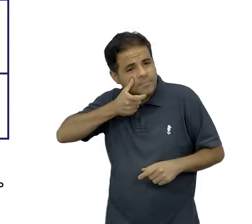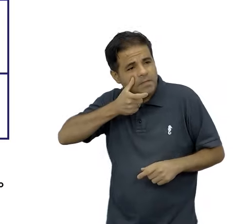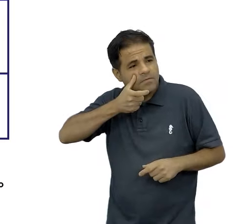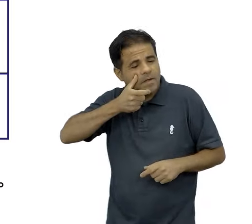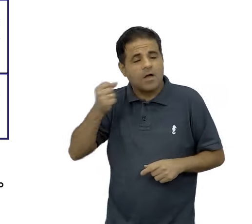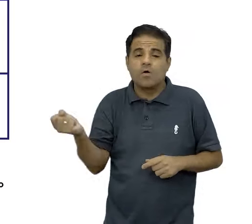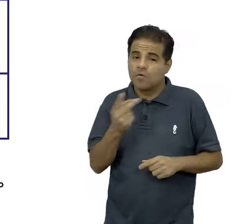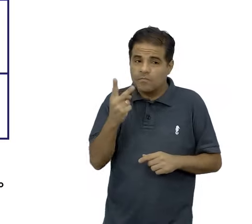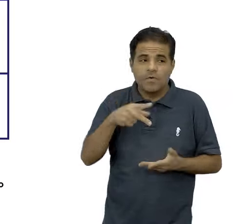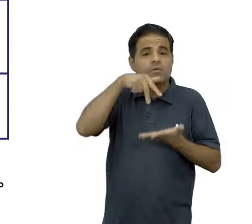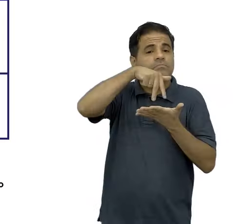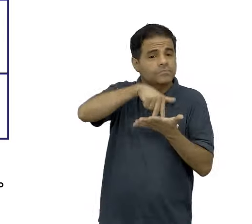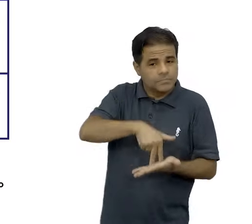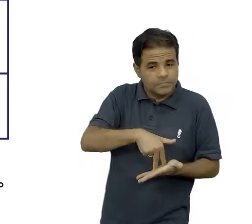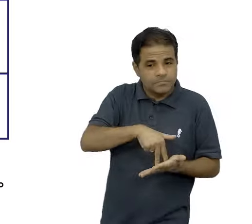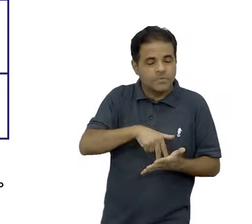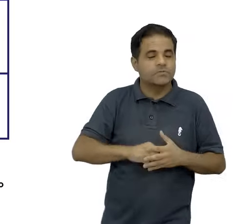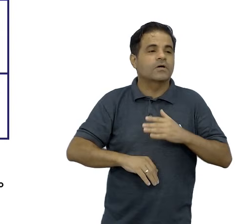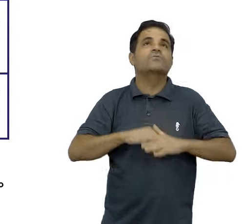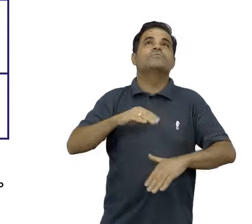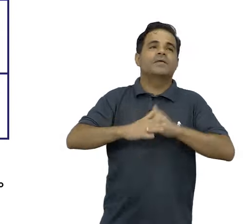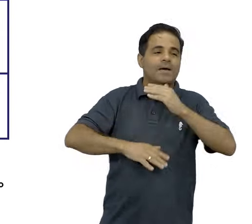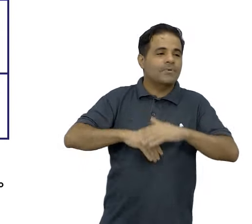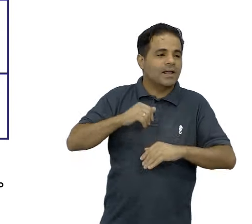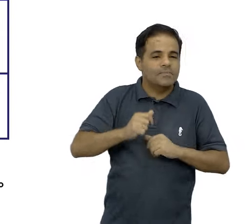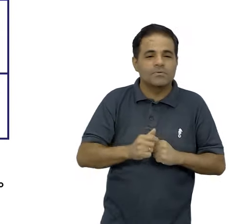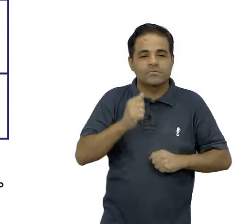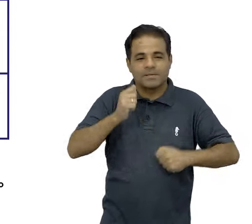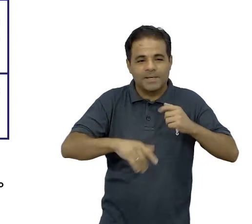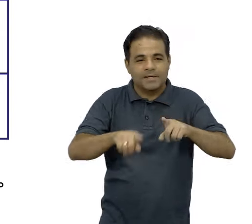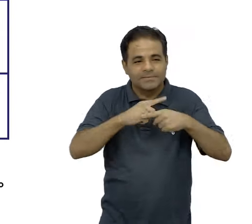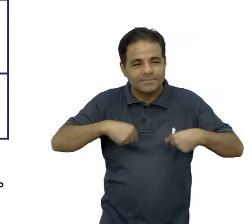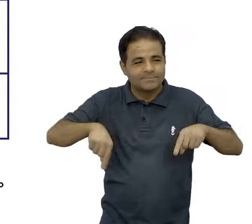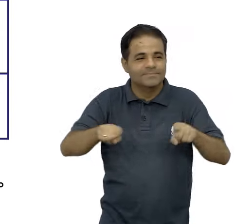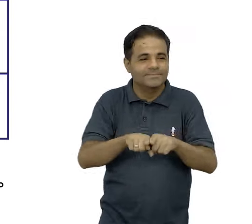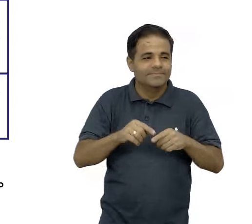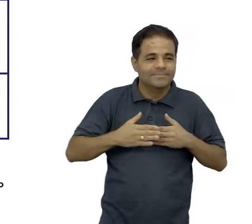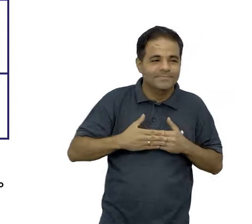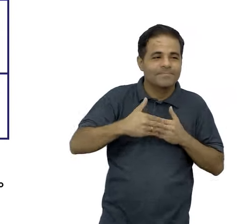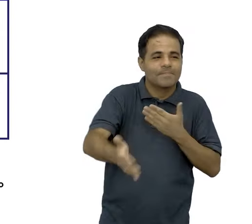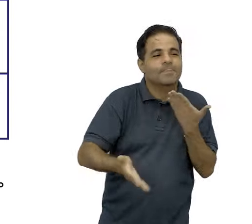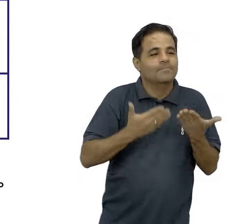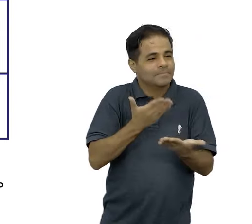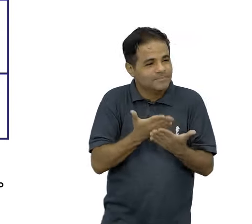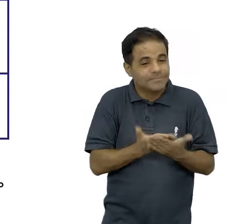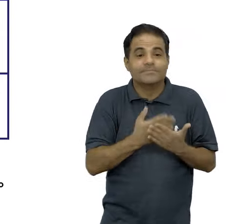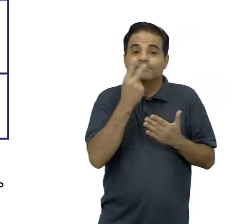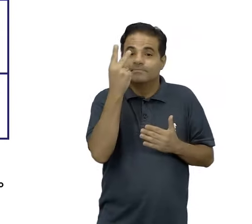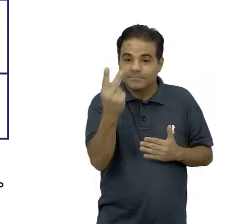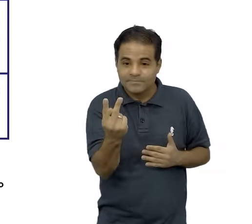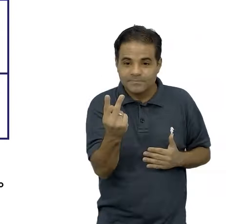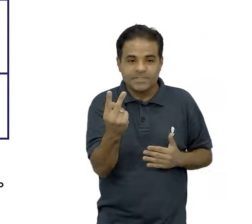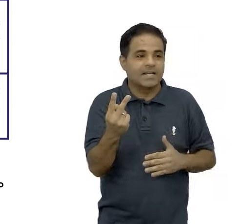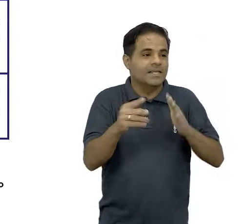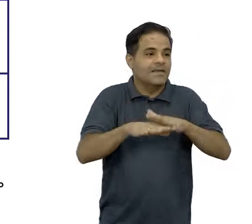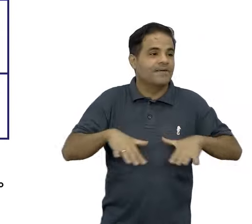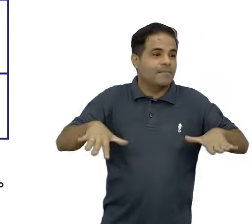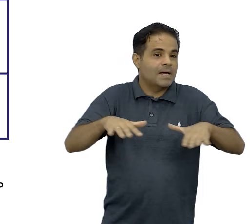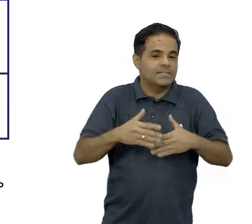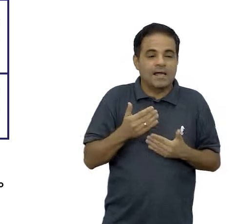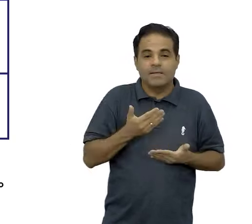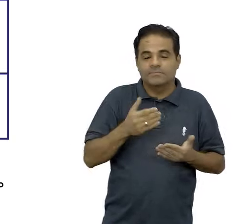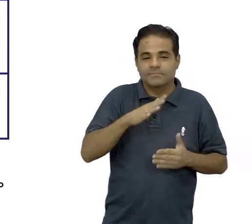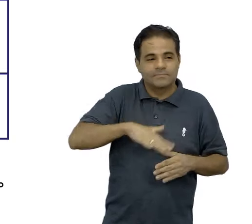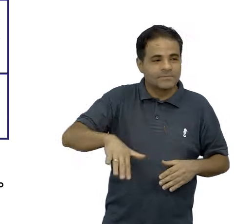o valor posicional e também a função do zero. Na aula 2, né? A unidade